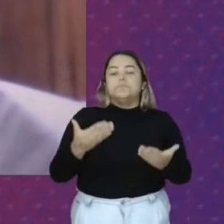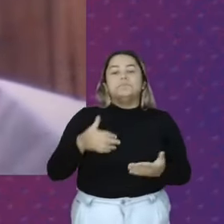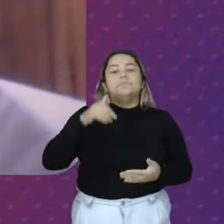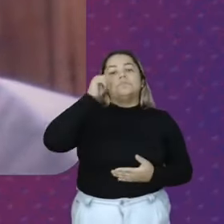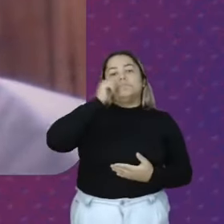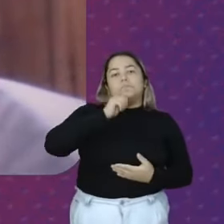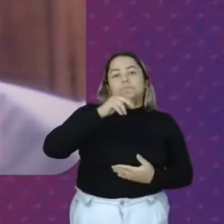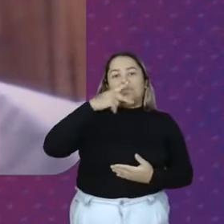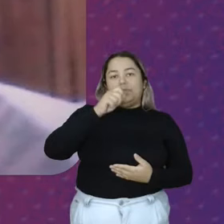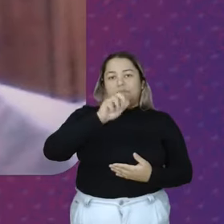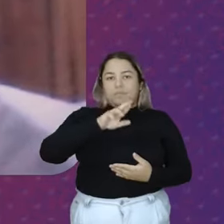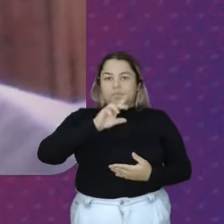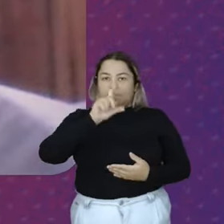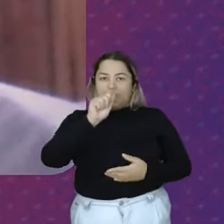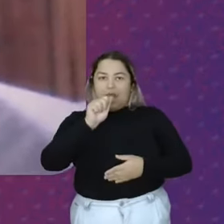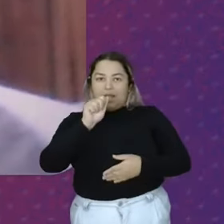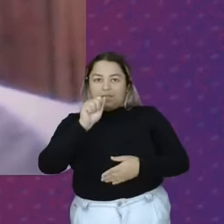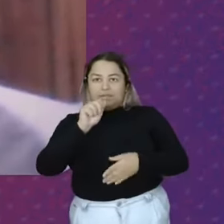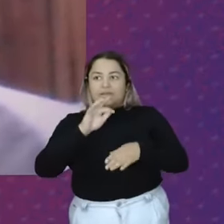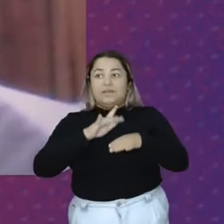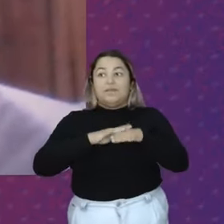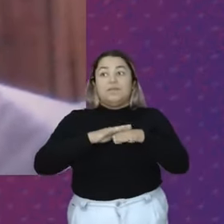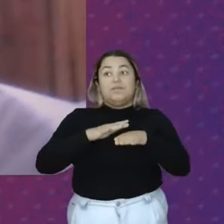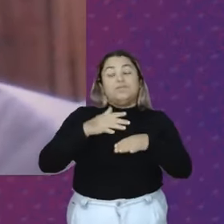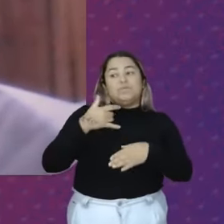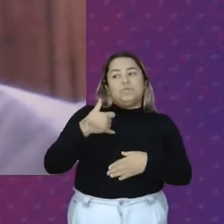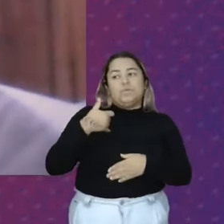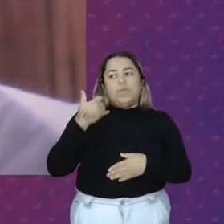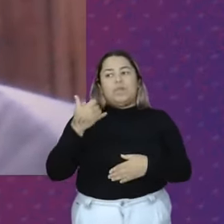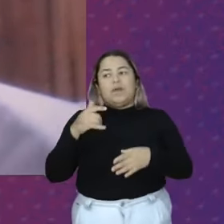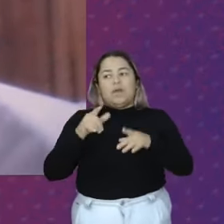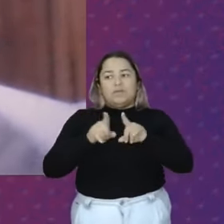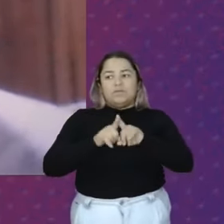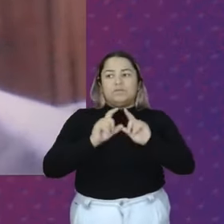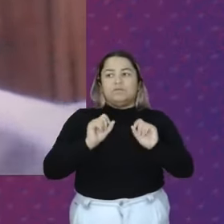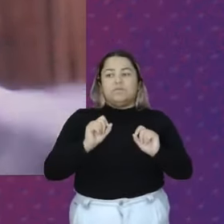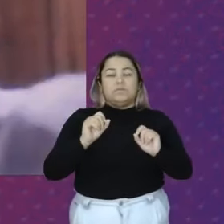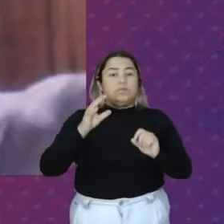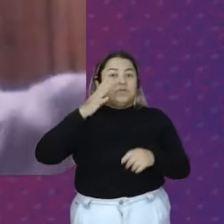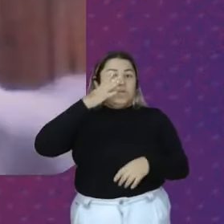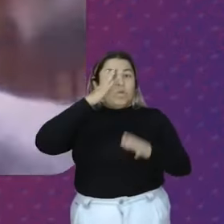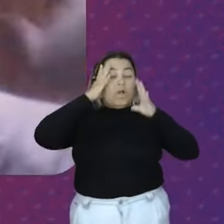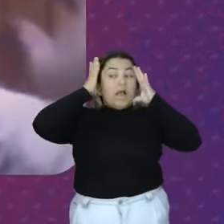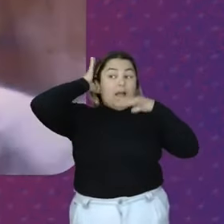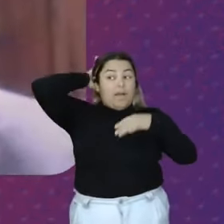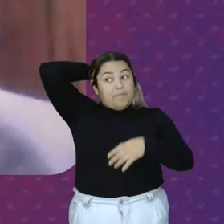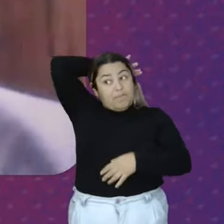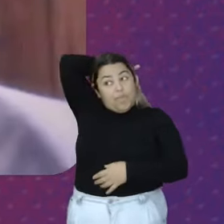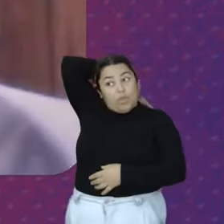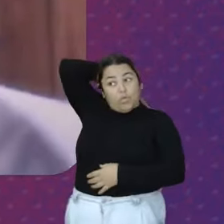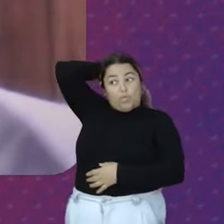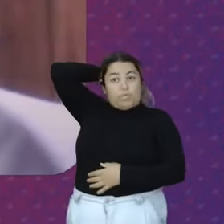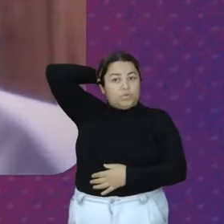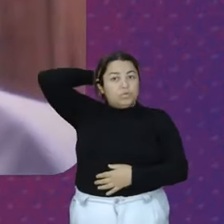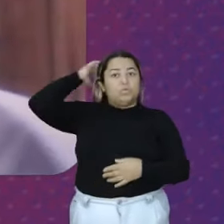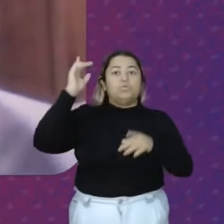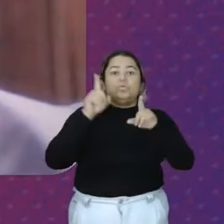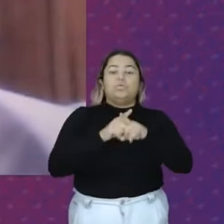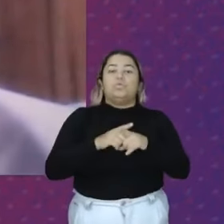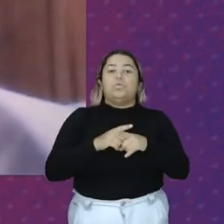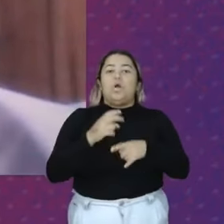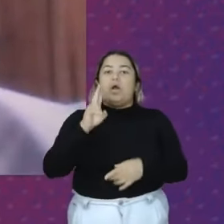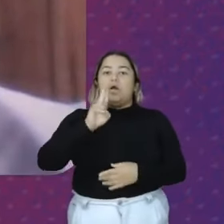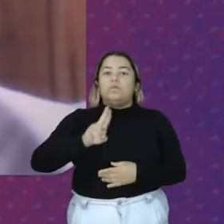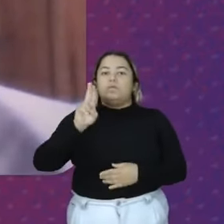uma mulher parda de meia idade né Eu estou com cabelos presos num coque os óculos